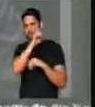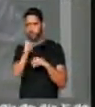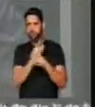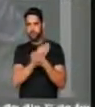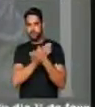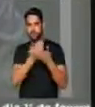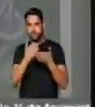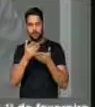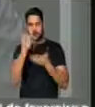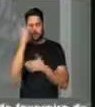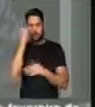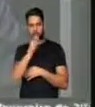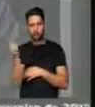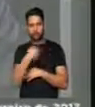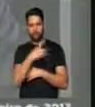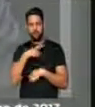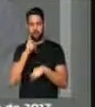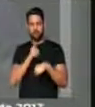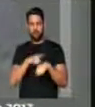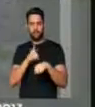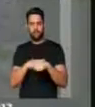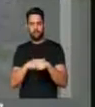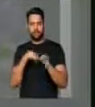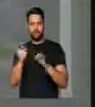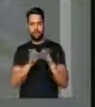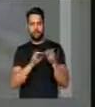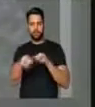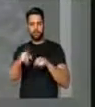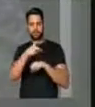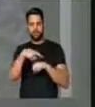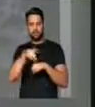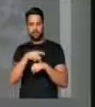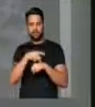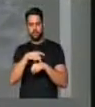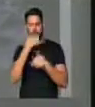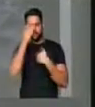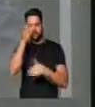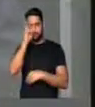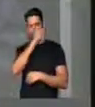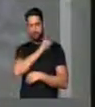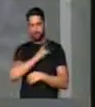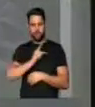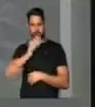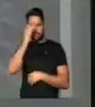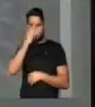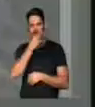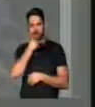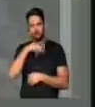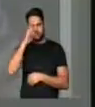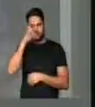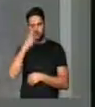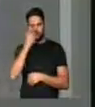inicia amanhã uma nova temporada de reconstrução desse país. Muito obrigado, senhor presidente. Muito obrigado, senhoras e senhores deputados.